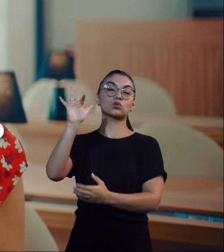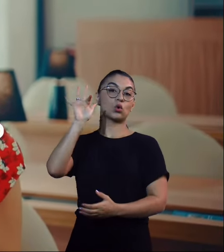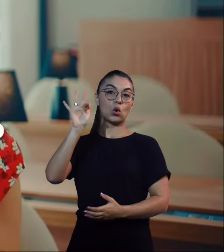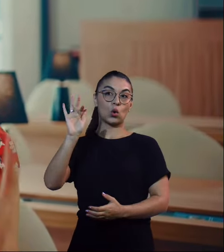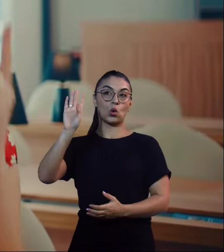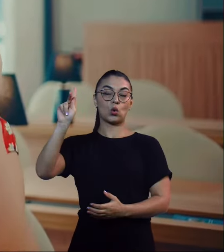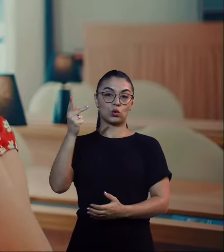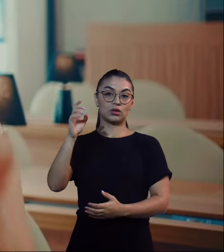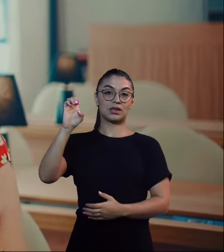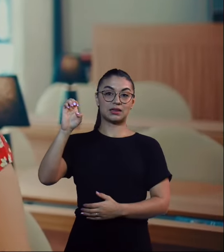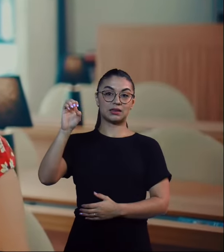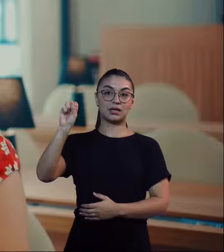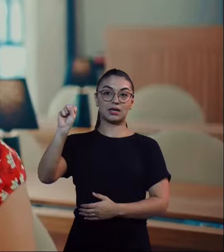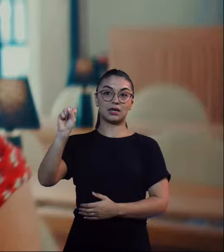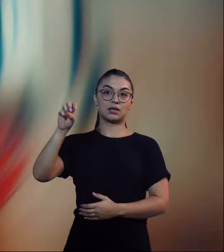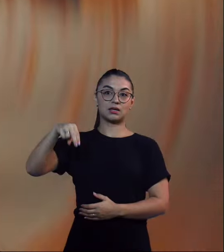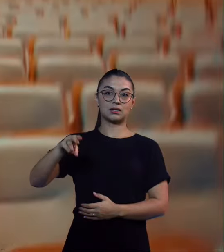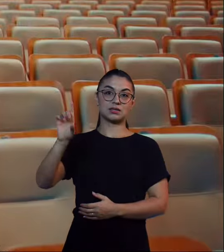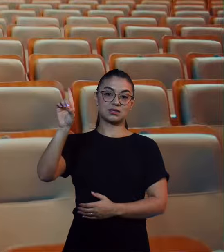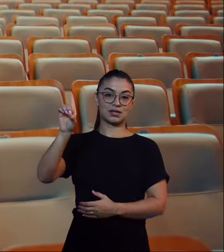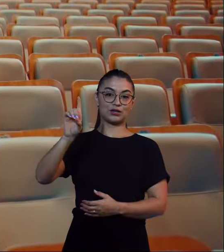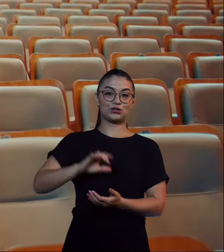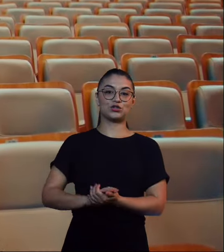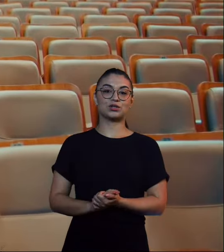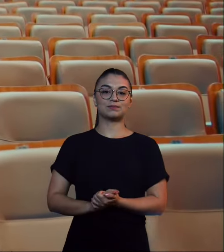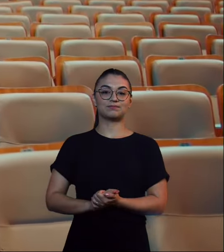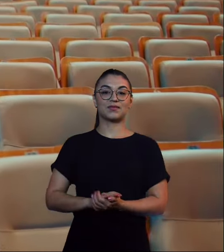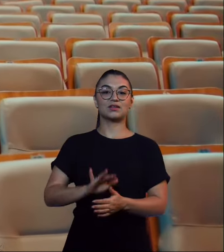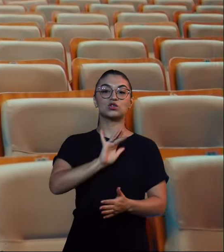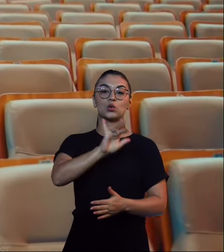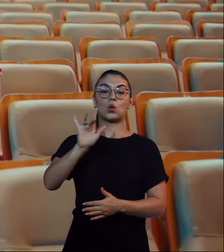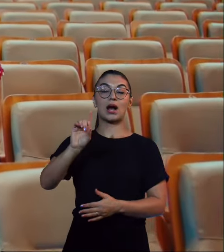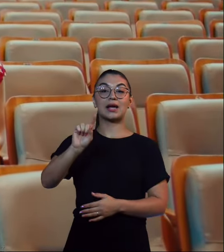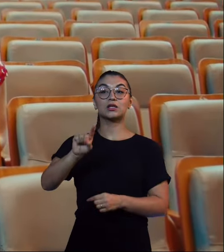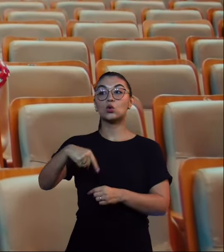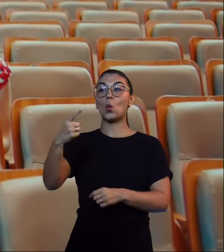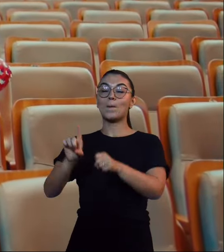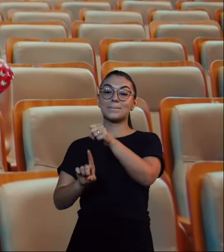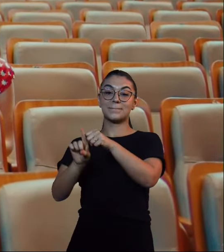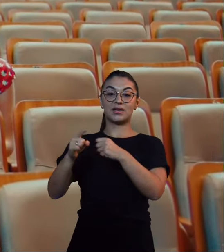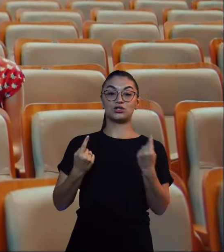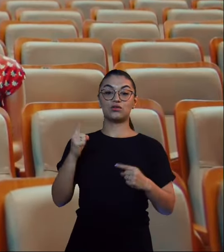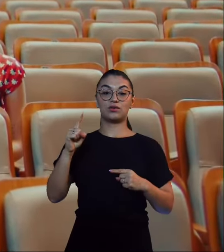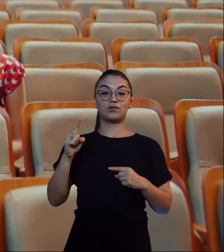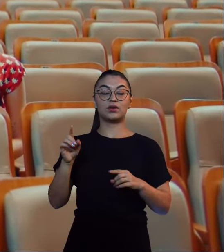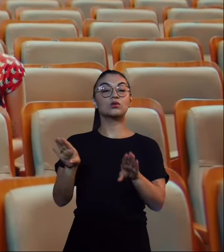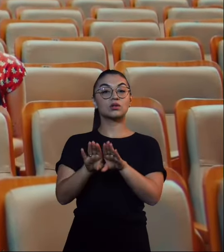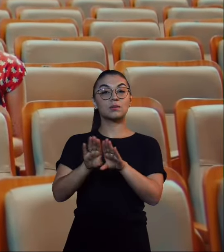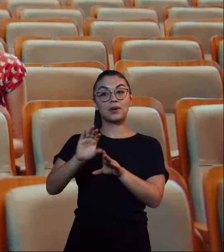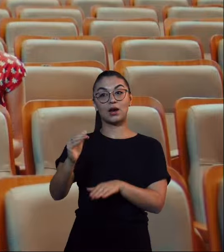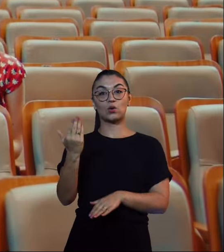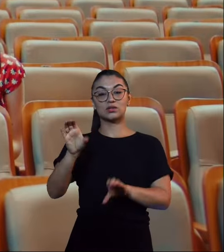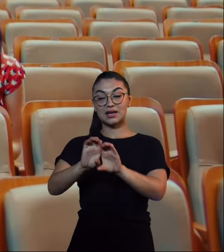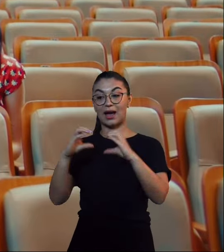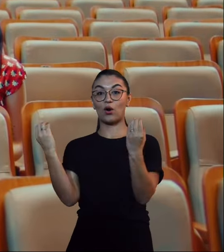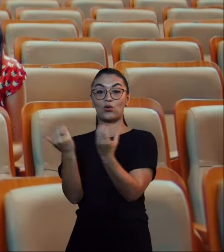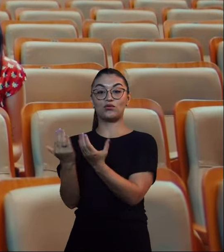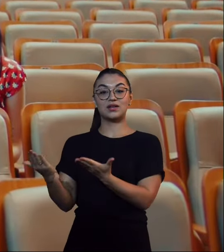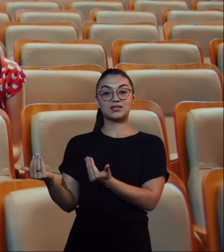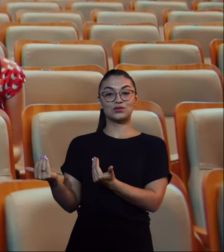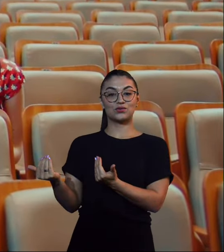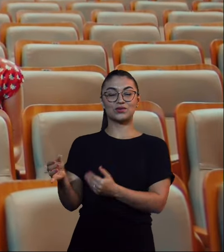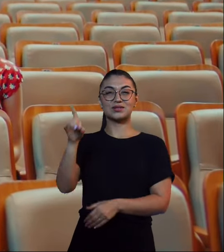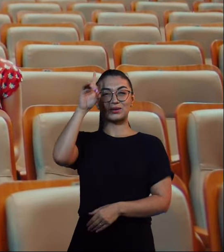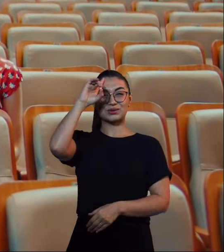grande comissão até que todos o adorem. é o seguinte, em fevereiro a gente vai ter a nossa conferência. São dias de crescimento, são os